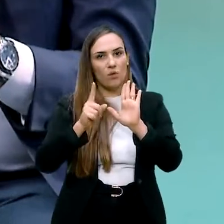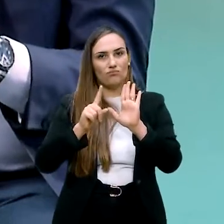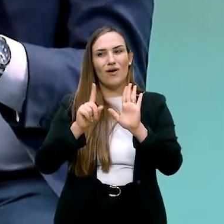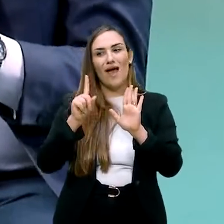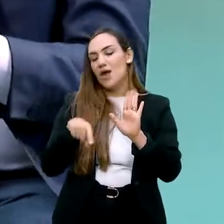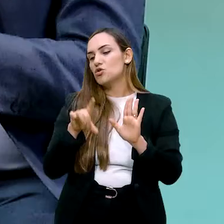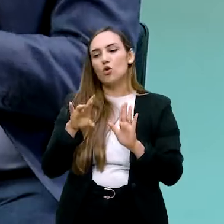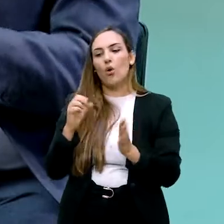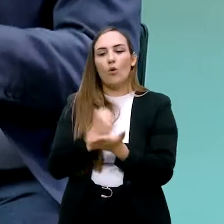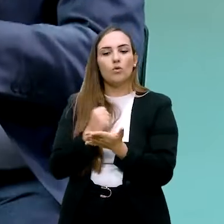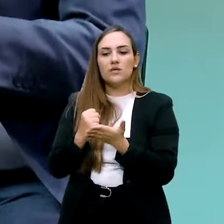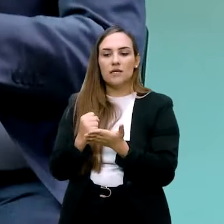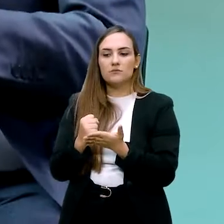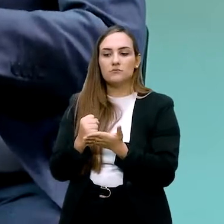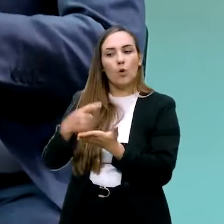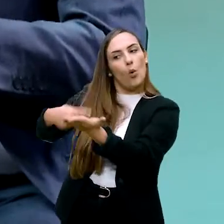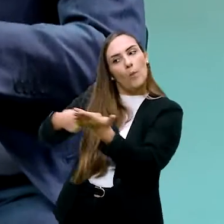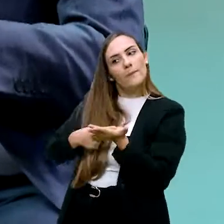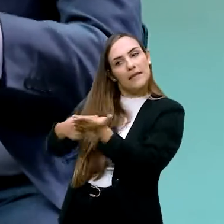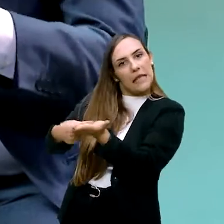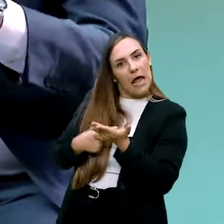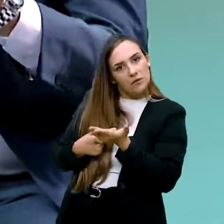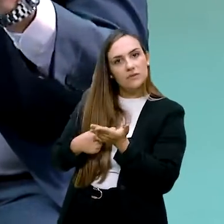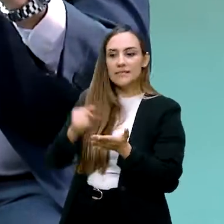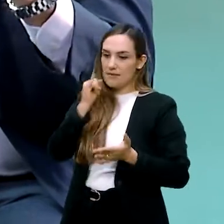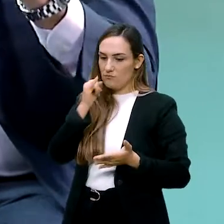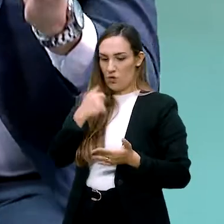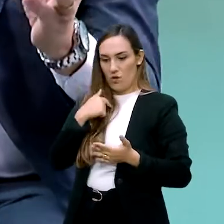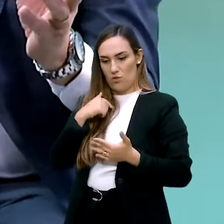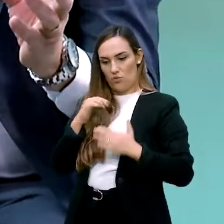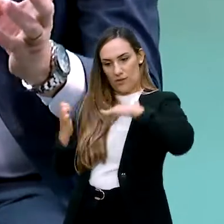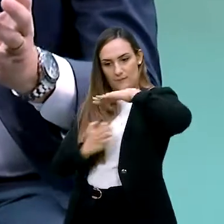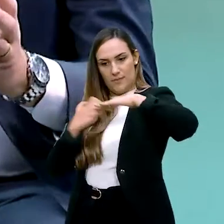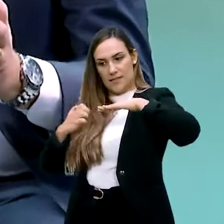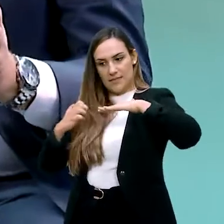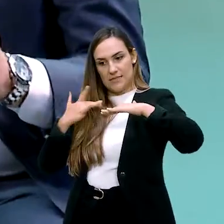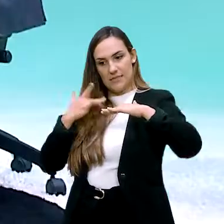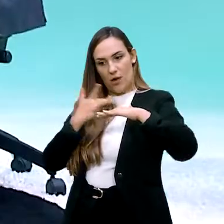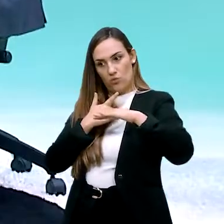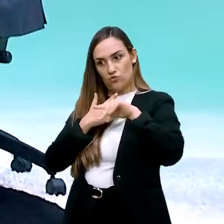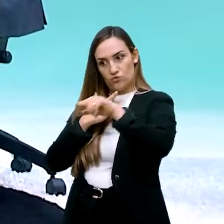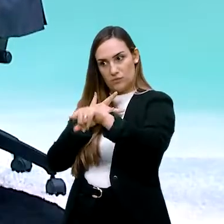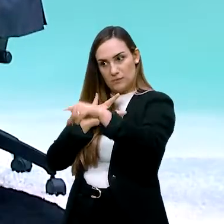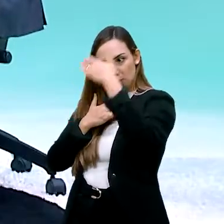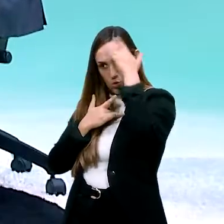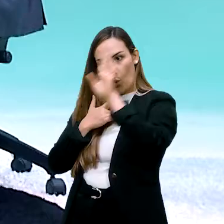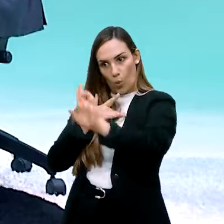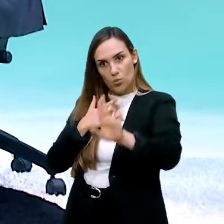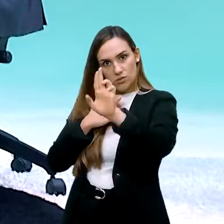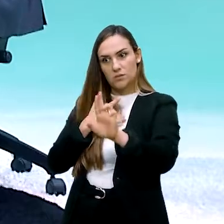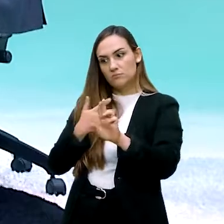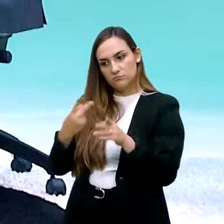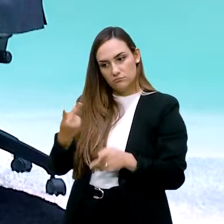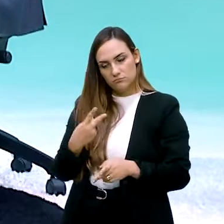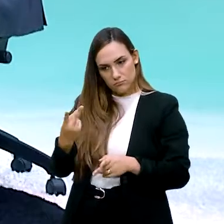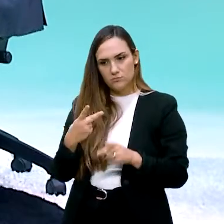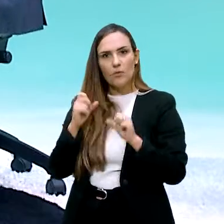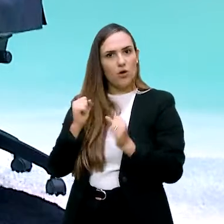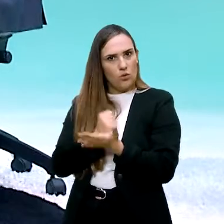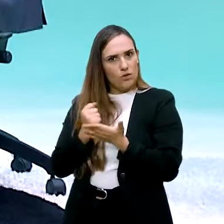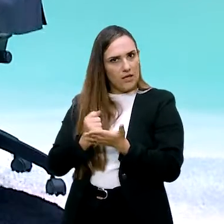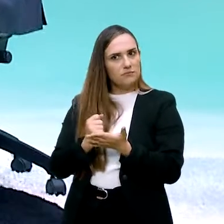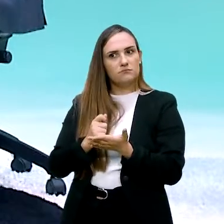fixados pelas partes contratantes, ou seja, a operadora e o usuário, livremente, podendo excluir ou